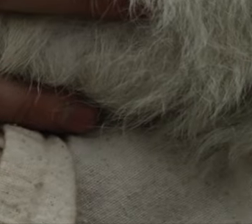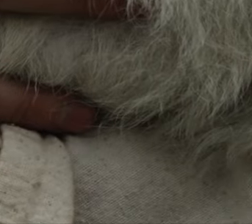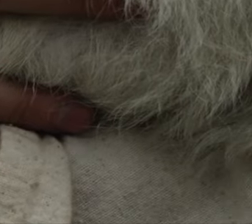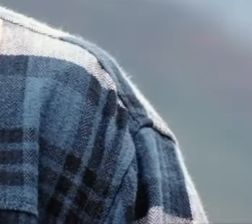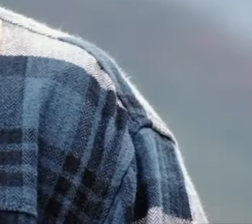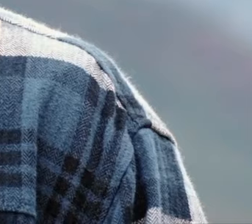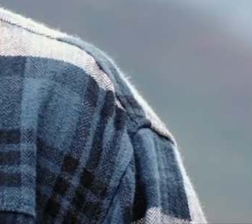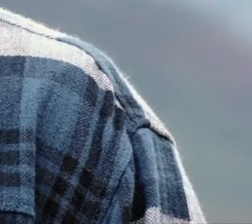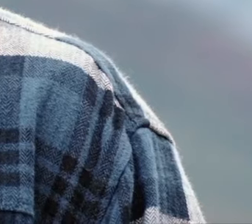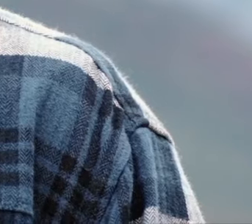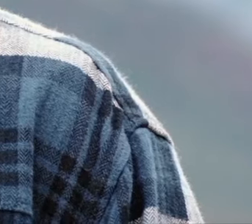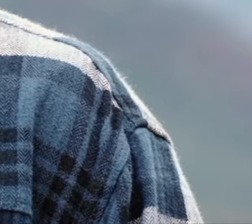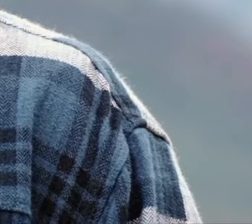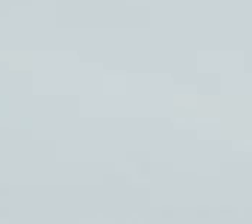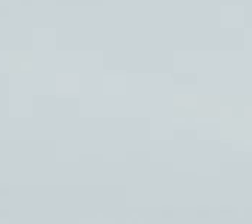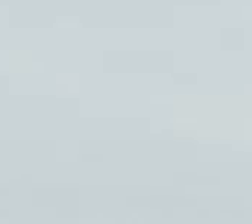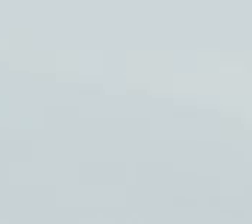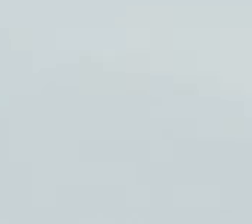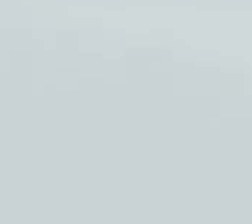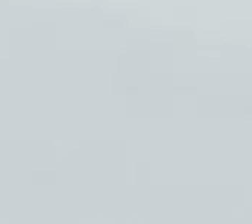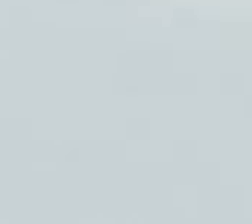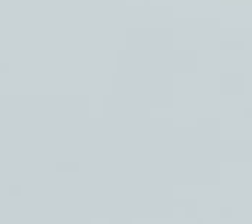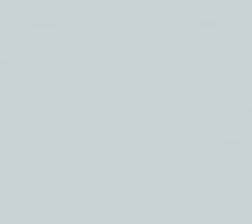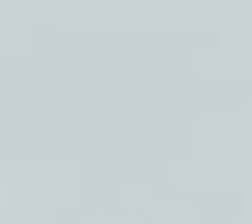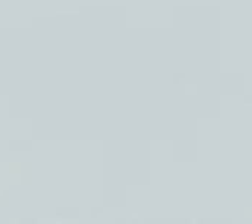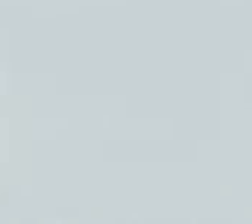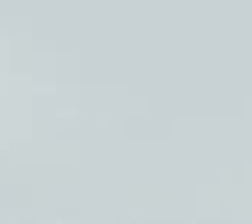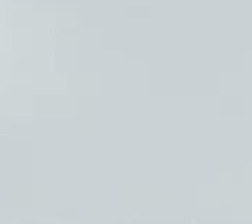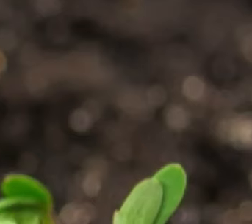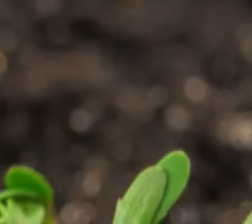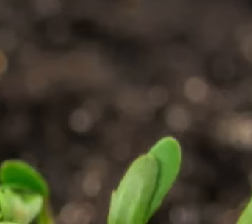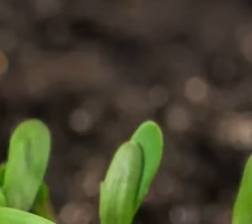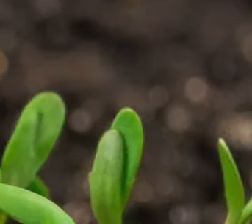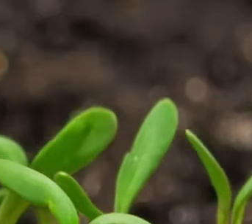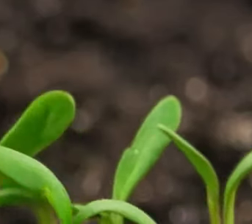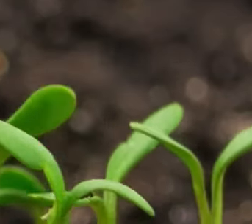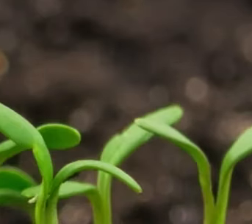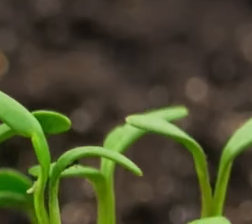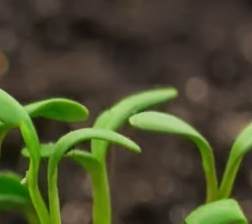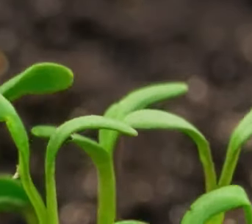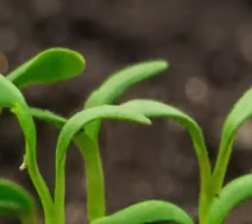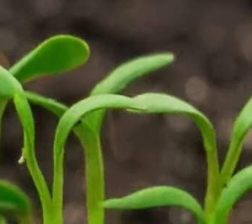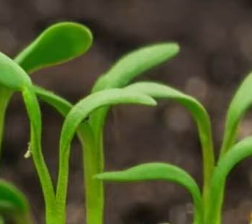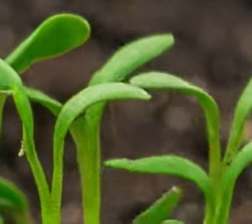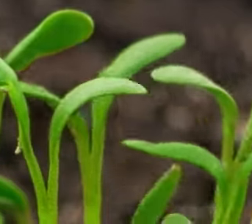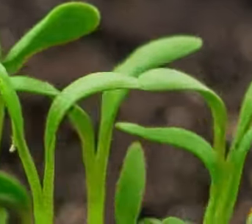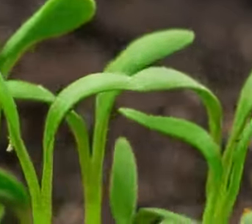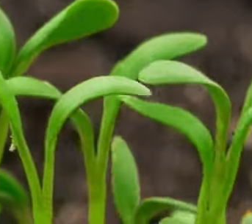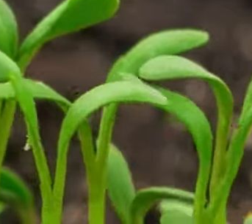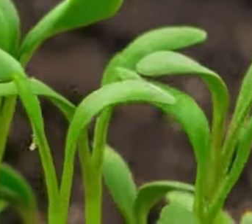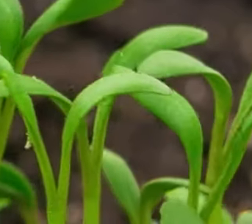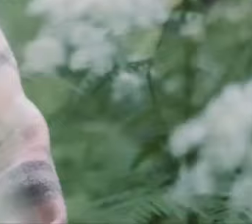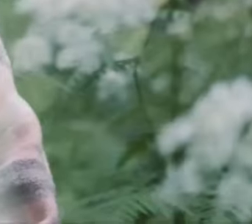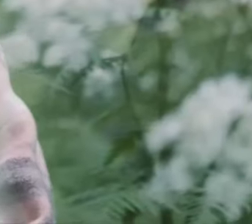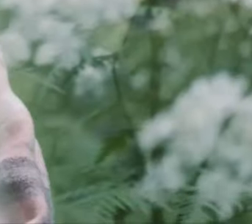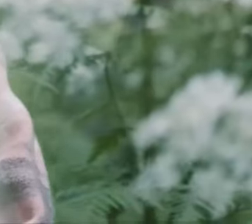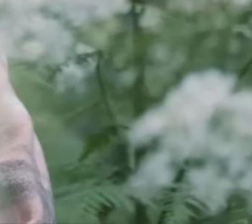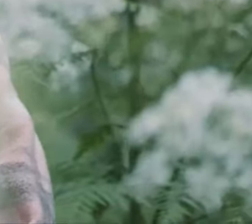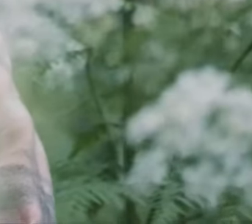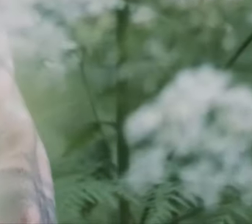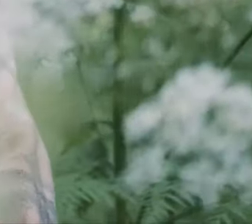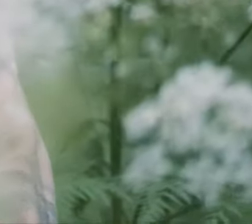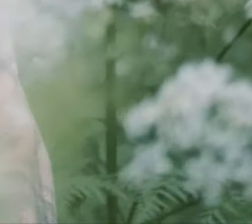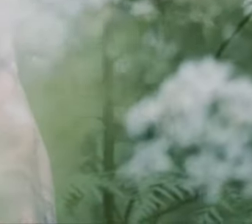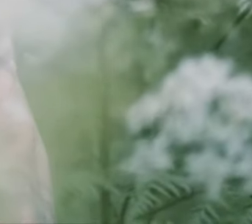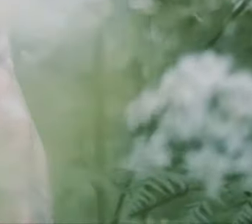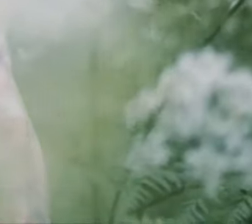Cristo venha e agende agora mesmo pelo site www.getsemani.com.br Clínica